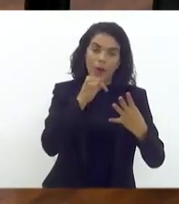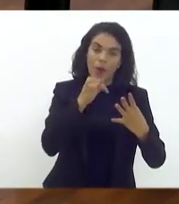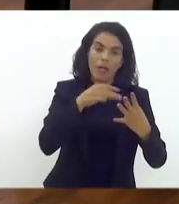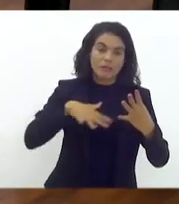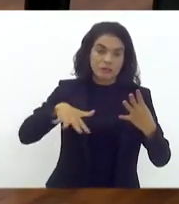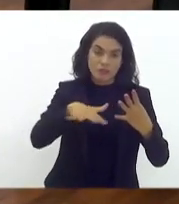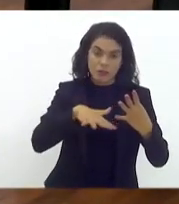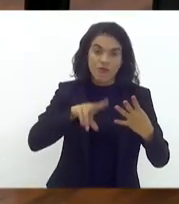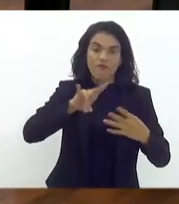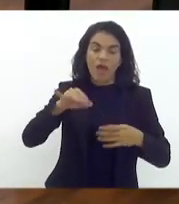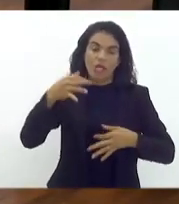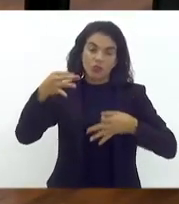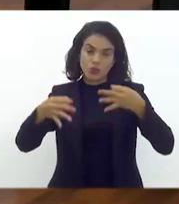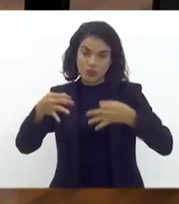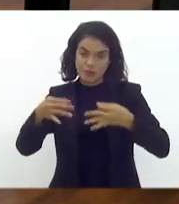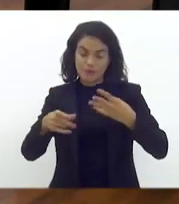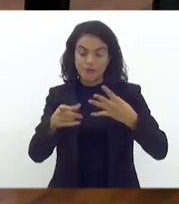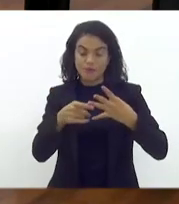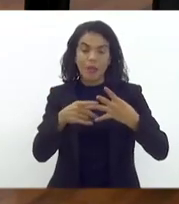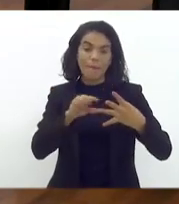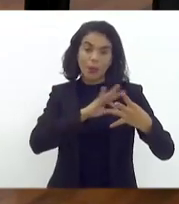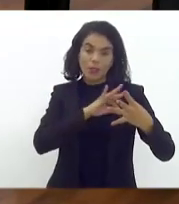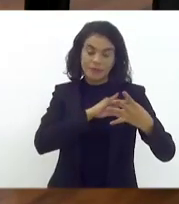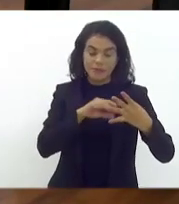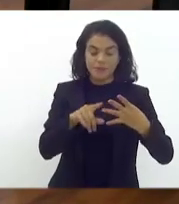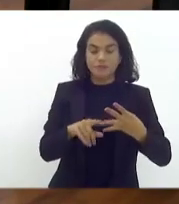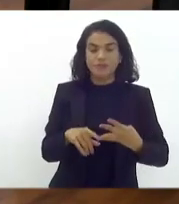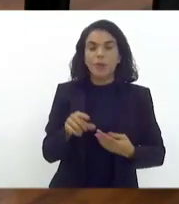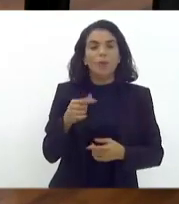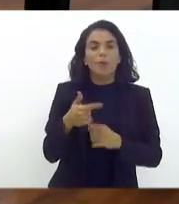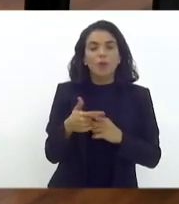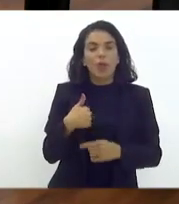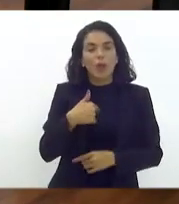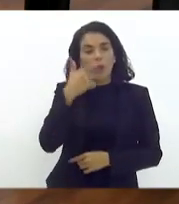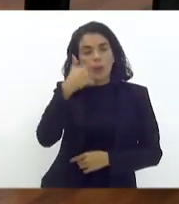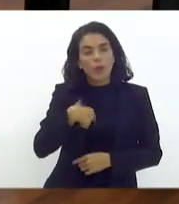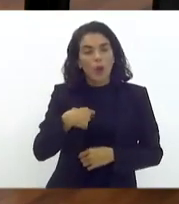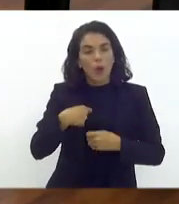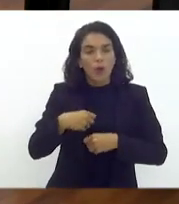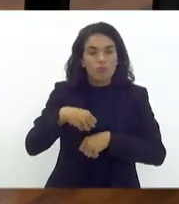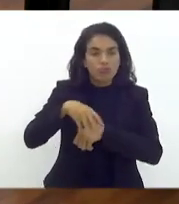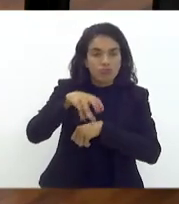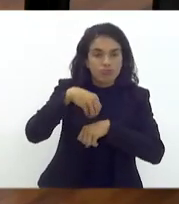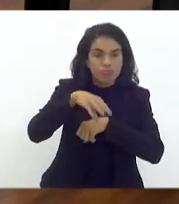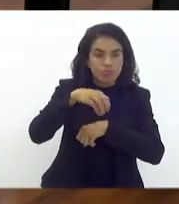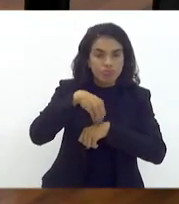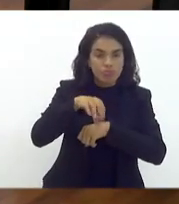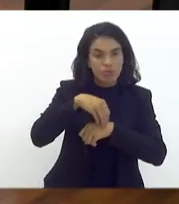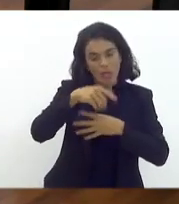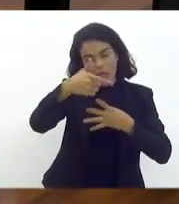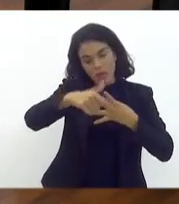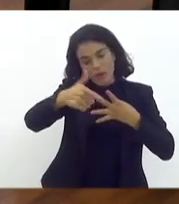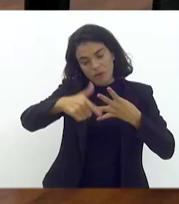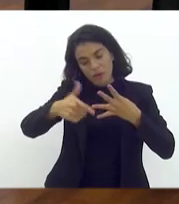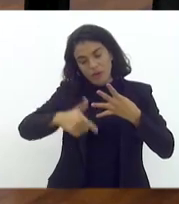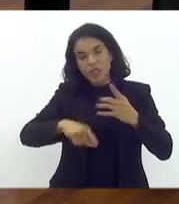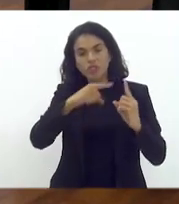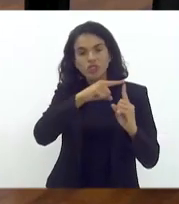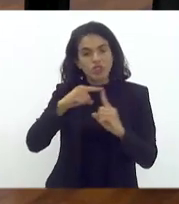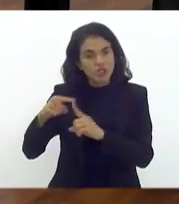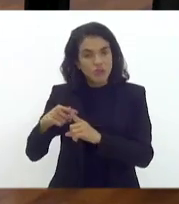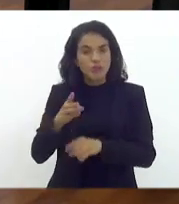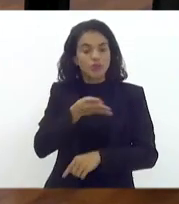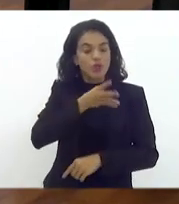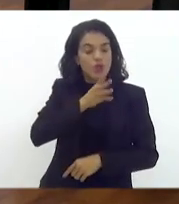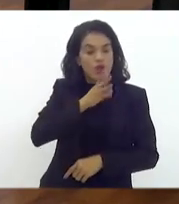a Júri por que que eu tô falando essas questões do repetição do reconhecimento